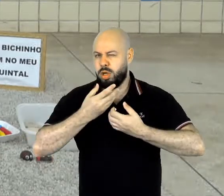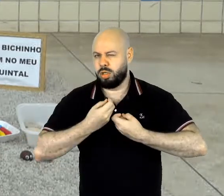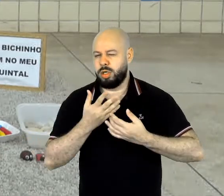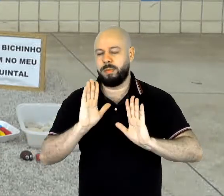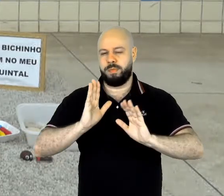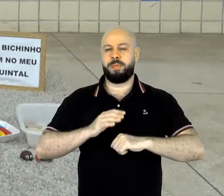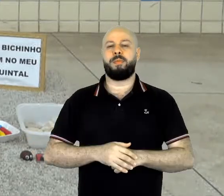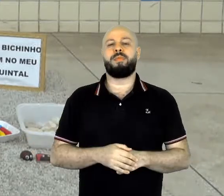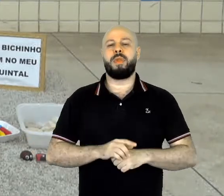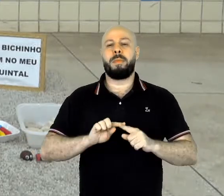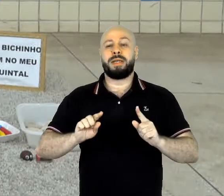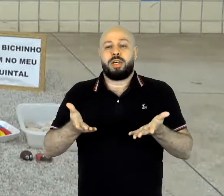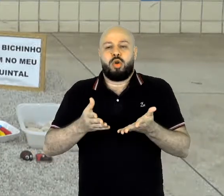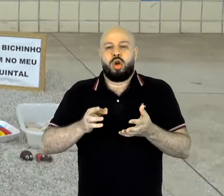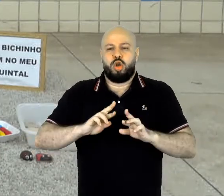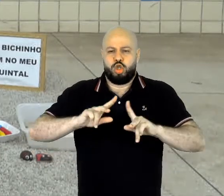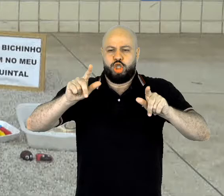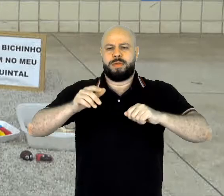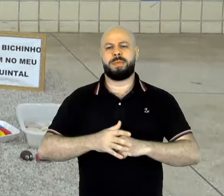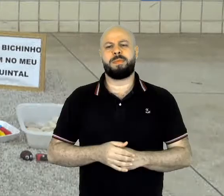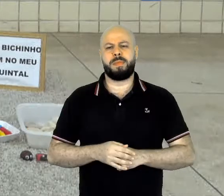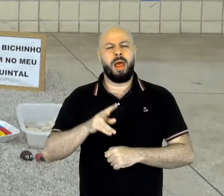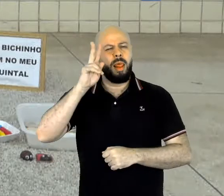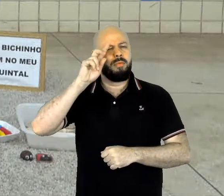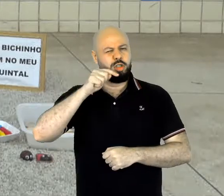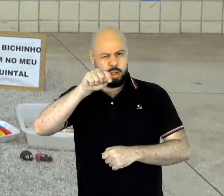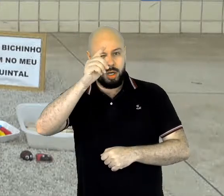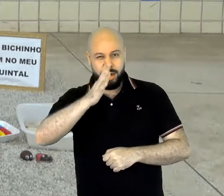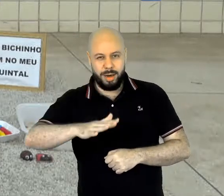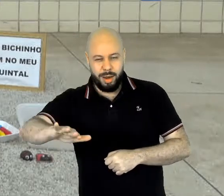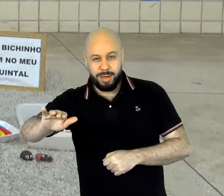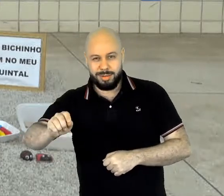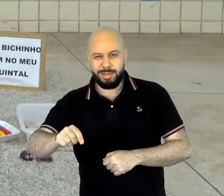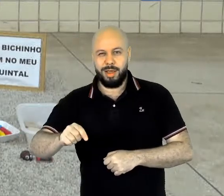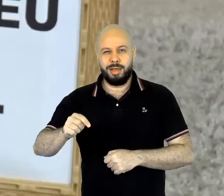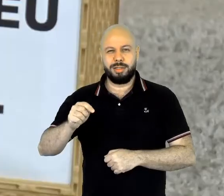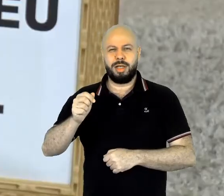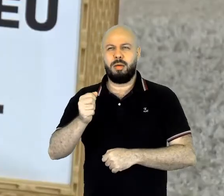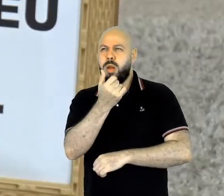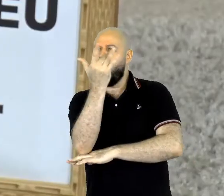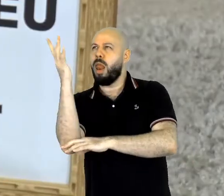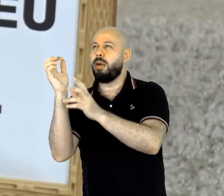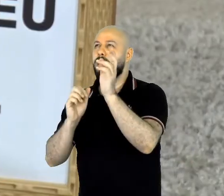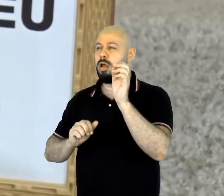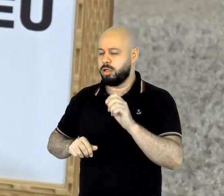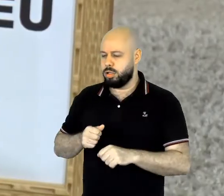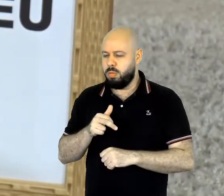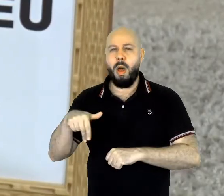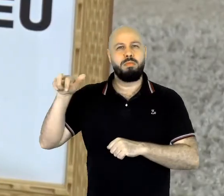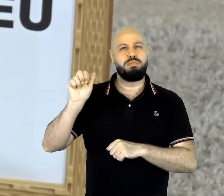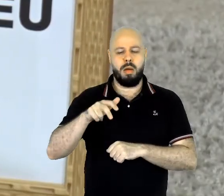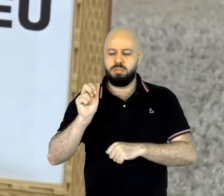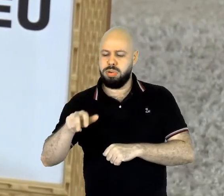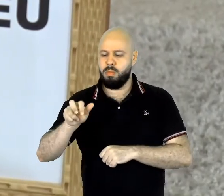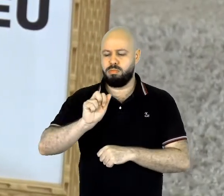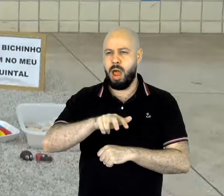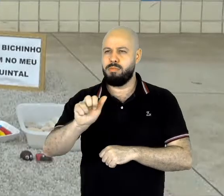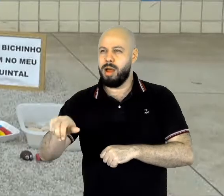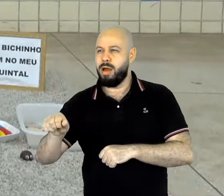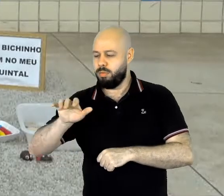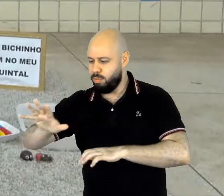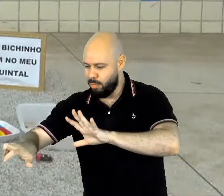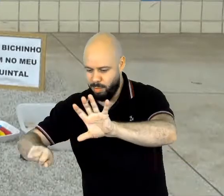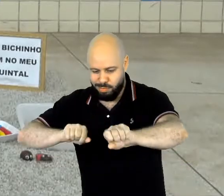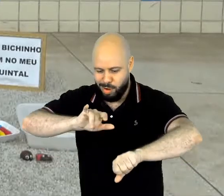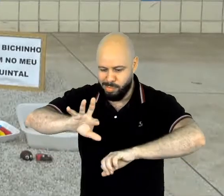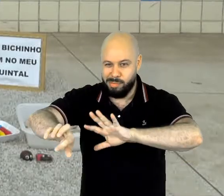diferente. Lembra quando você era criança que você saía na natureza recolhendo um monte de coisa bem legal? Aqui também vai ser dessa forma. Na